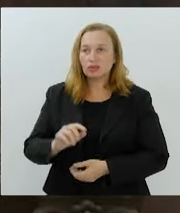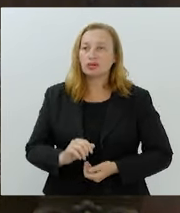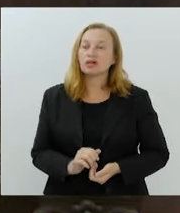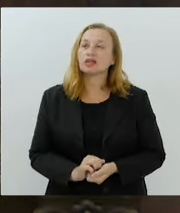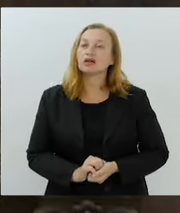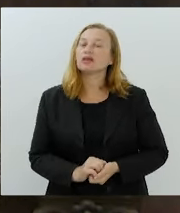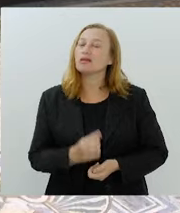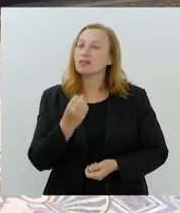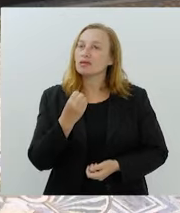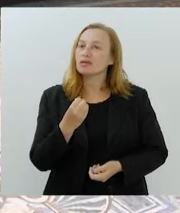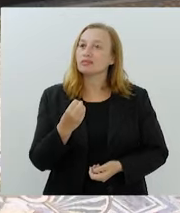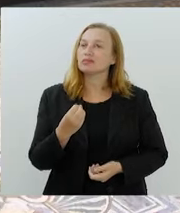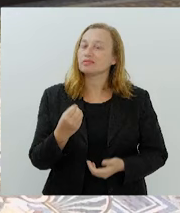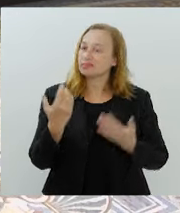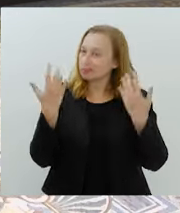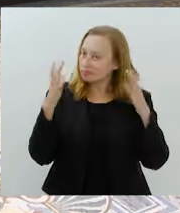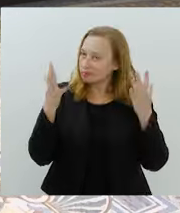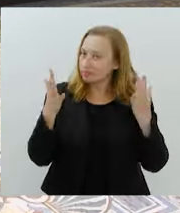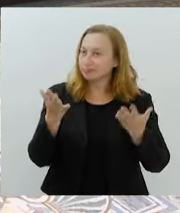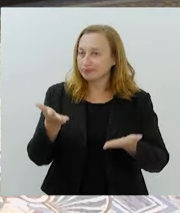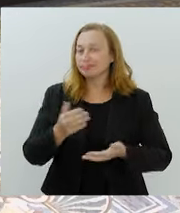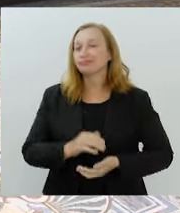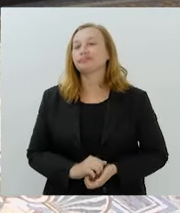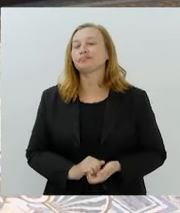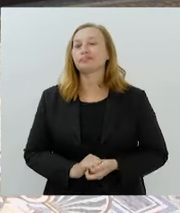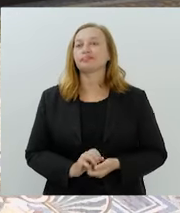boa presença.